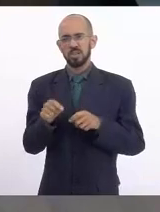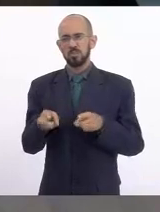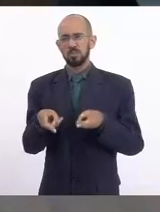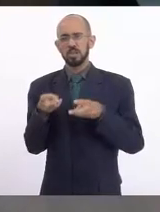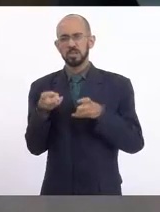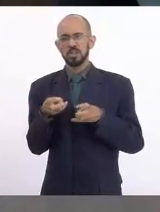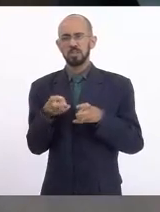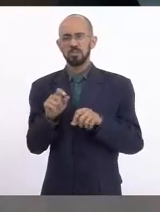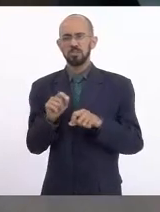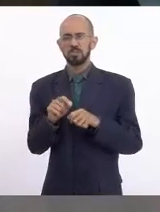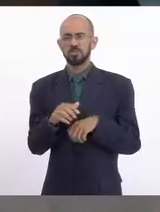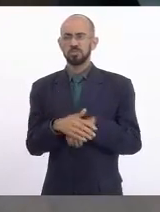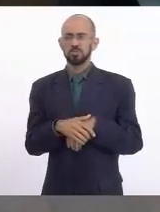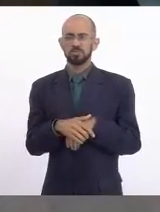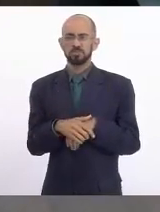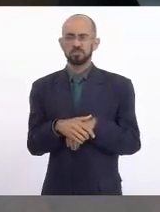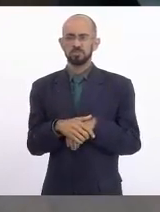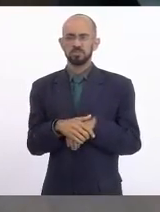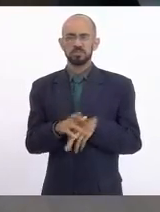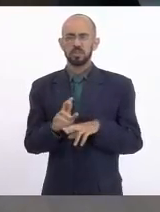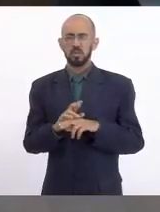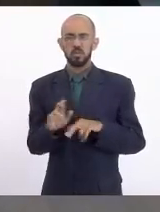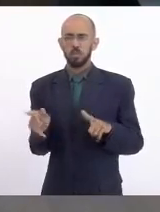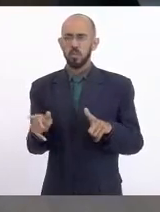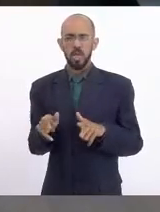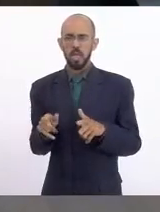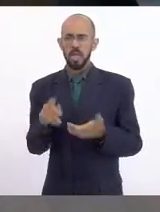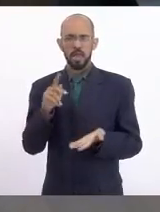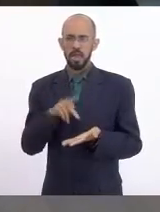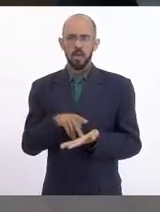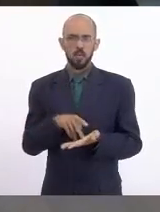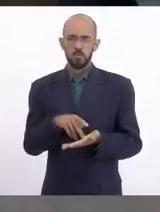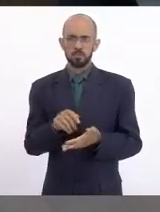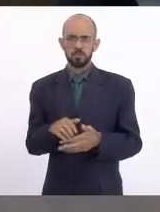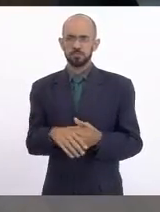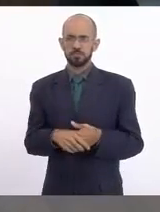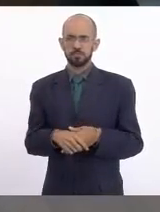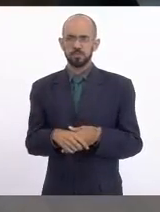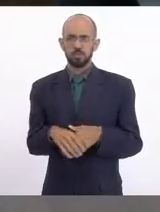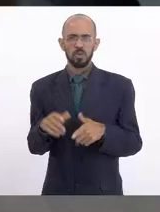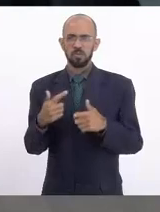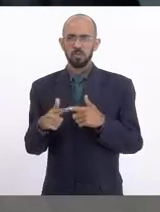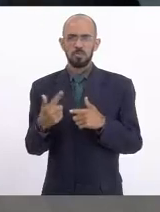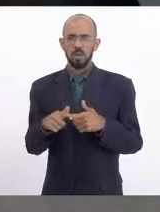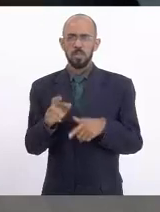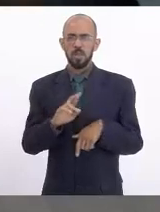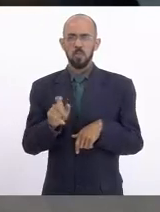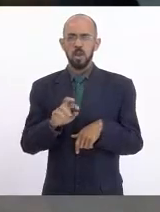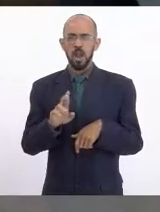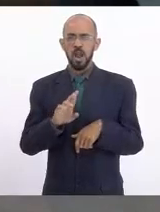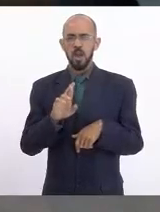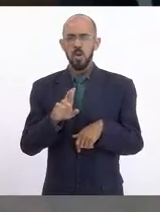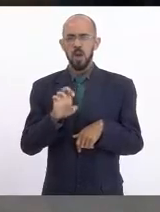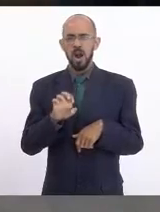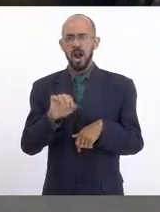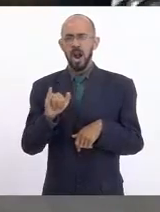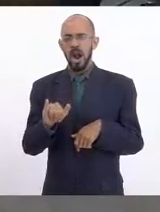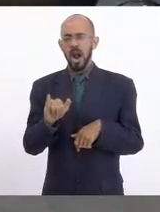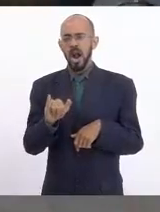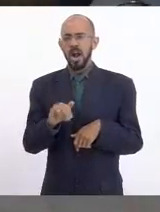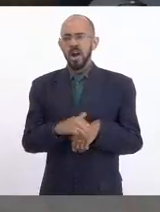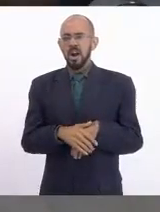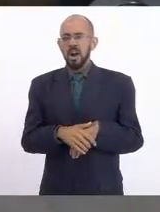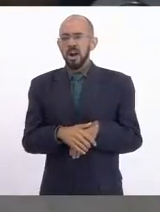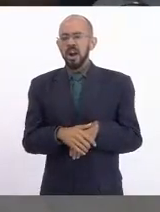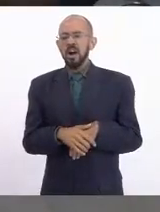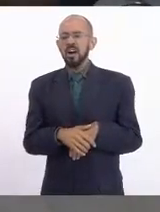visto o que isso não condiz com a realidade o problema não é o rei o problema não